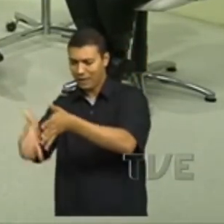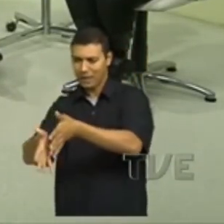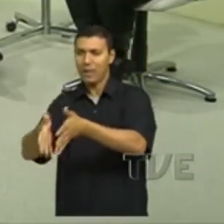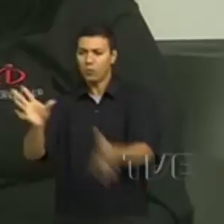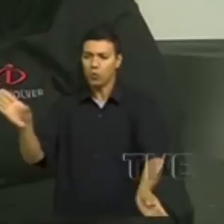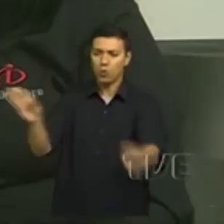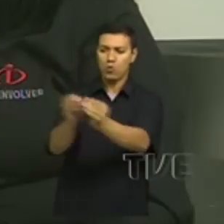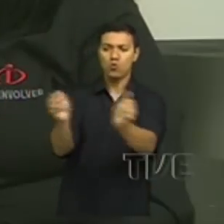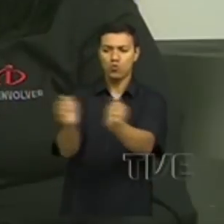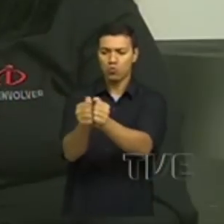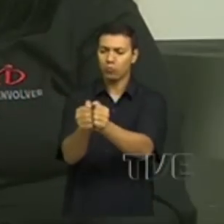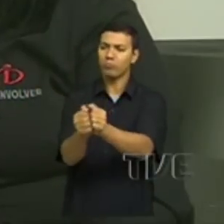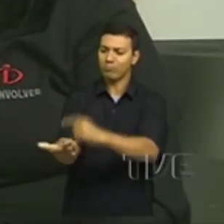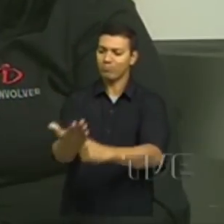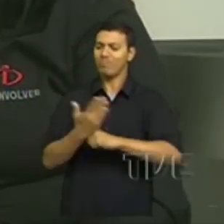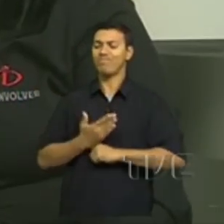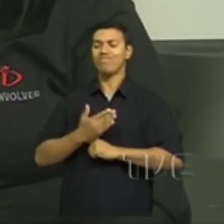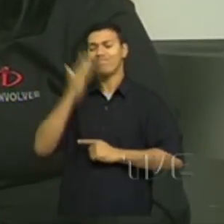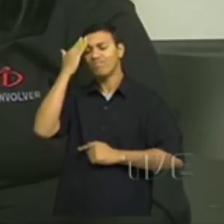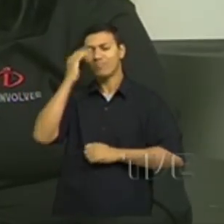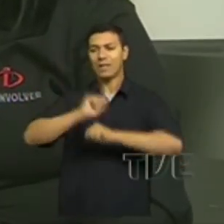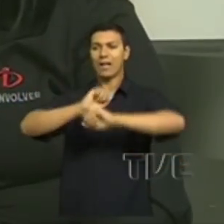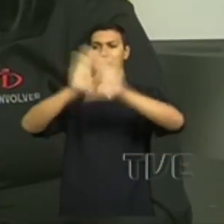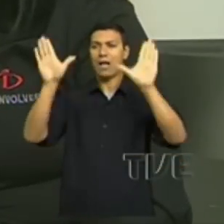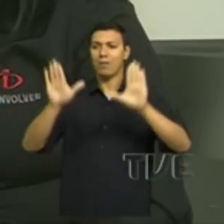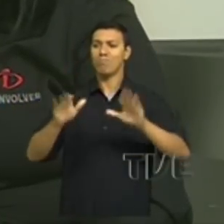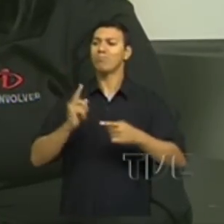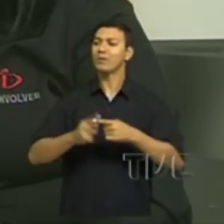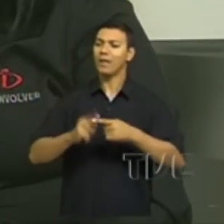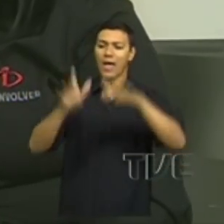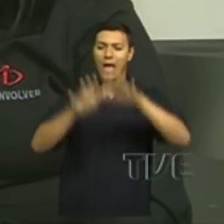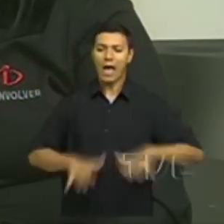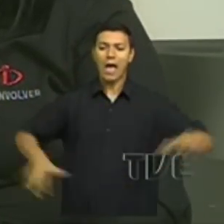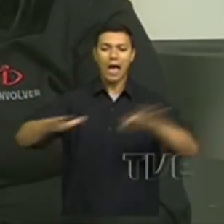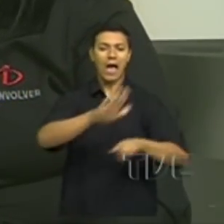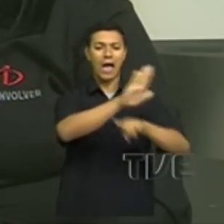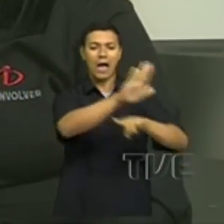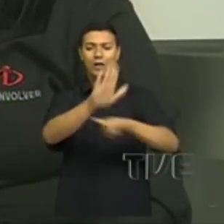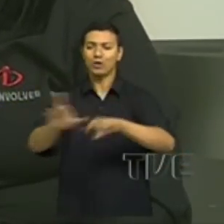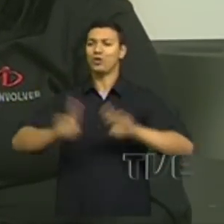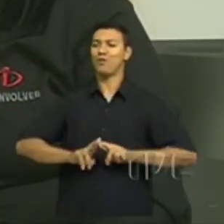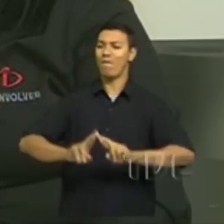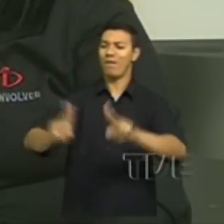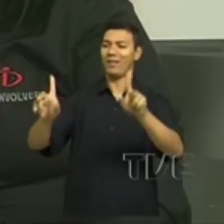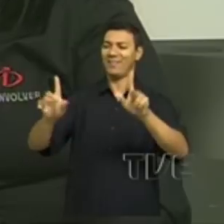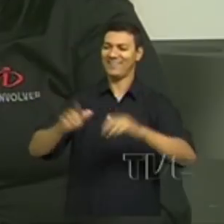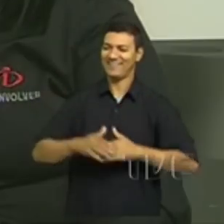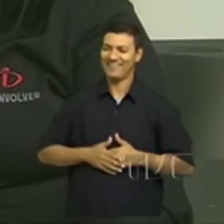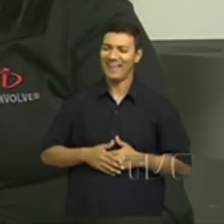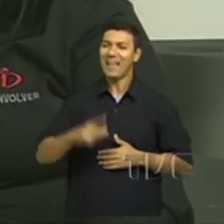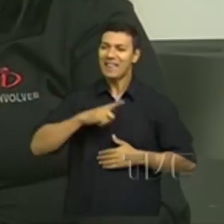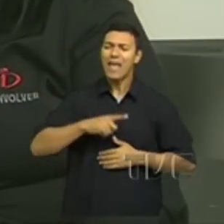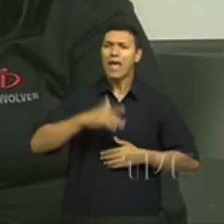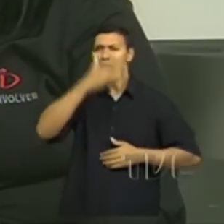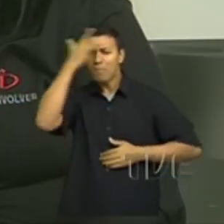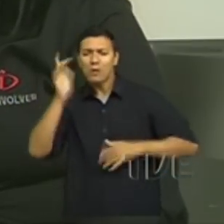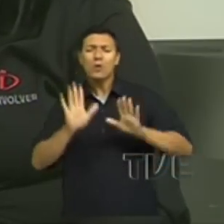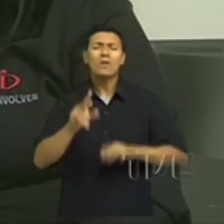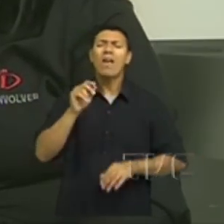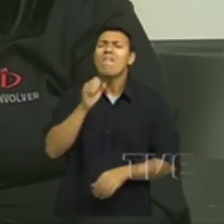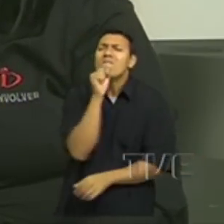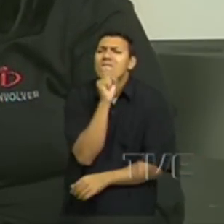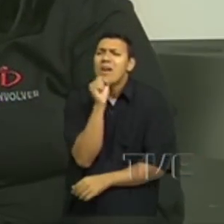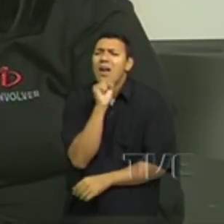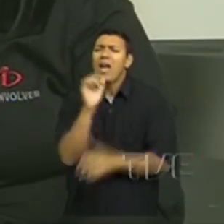Ela complementa e ela também atende públicos diferentes, né? Ela também atende aquele público de pessoas mais idosas,